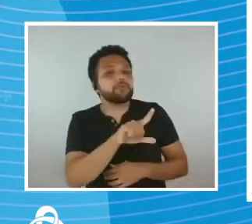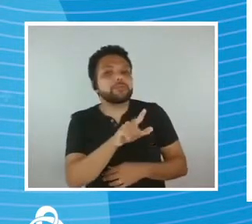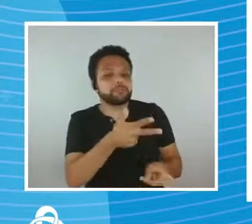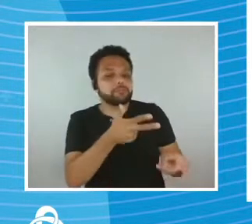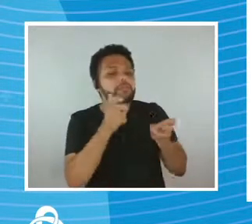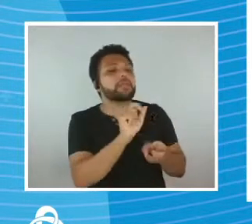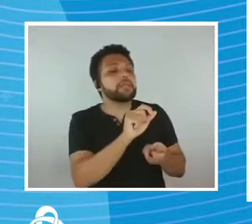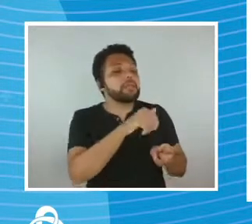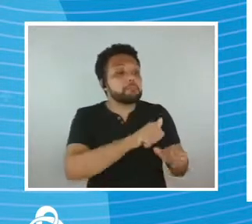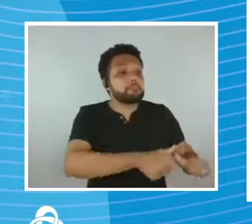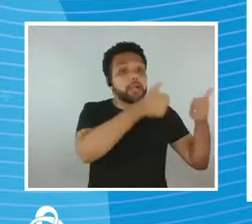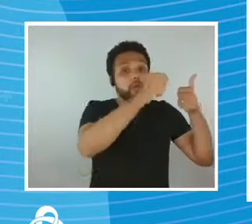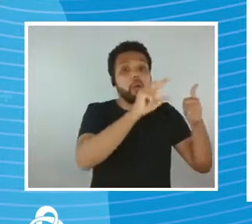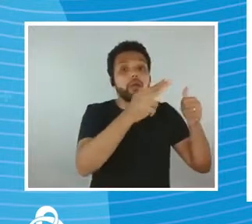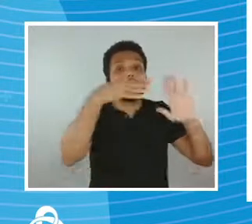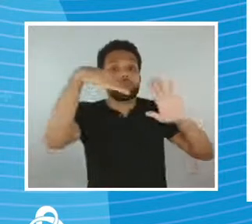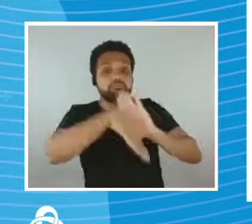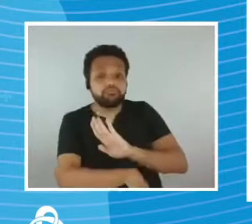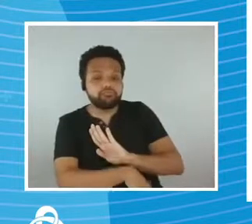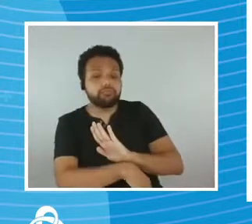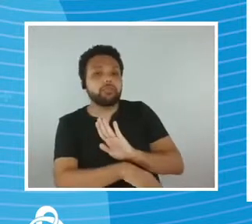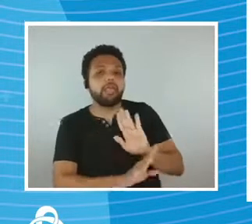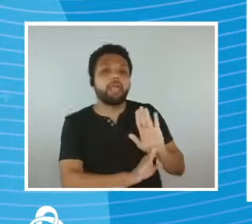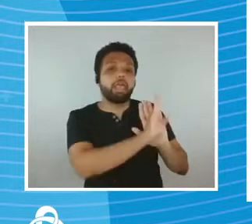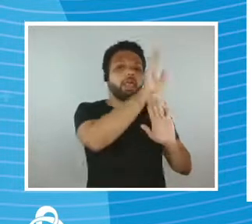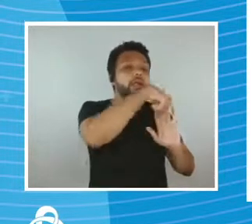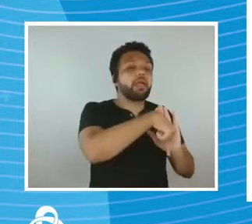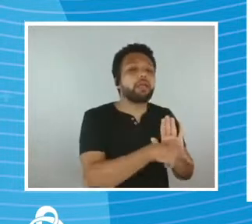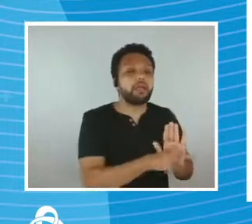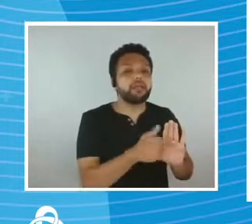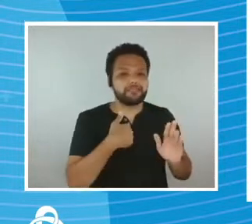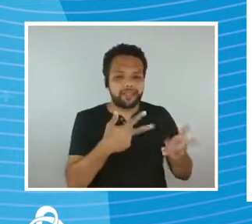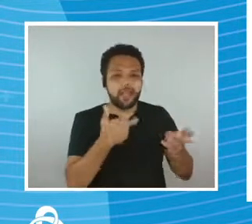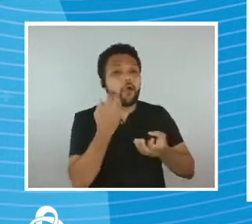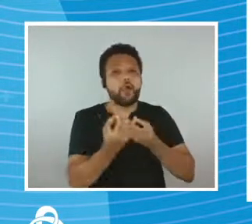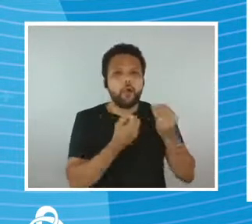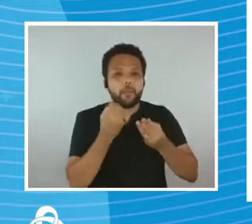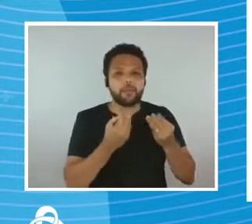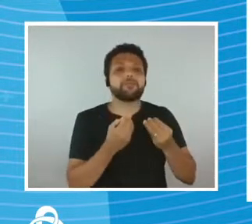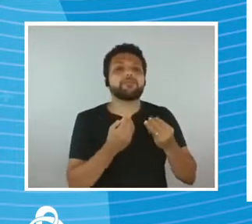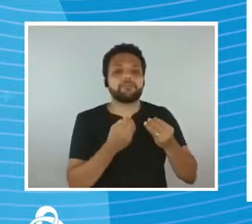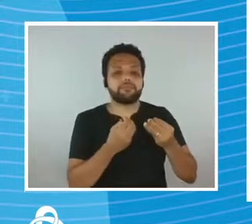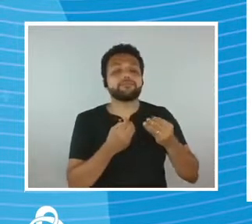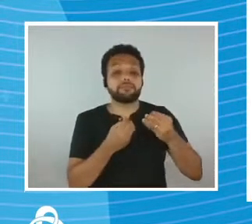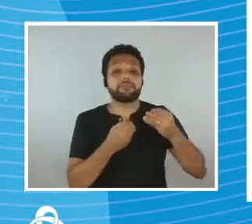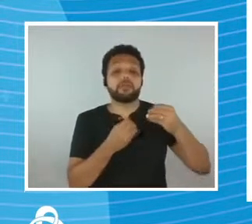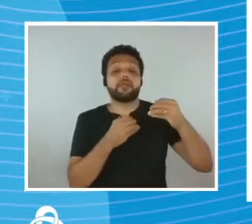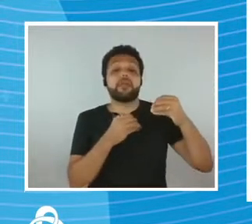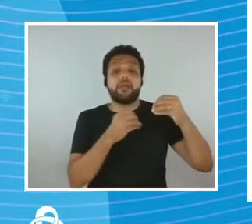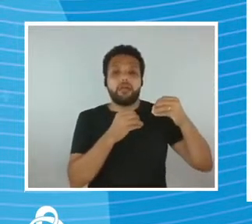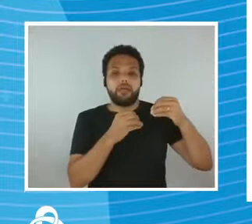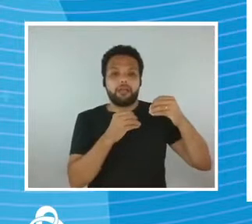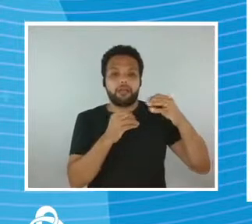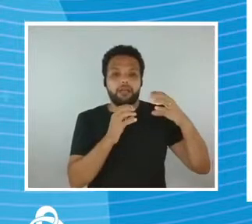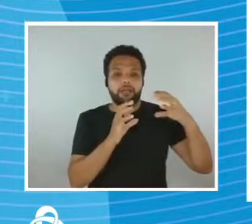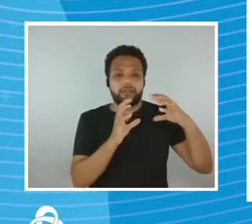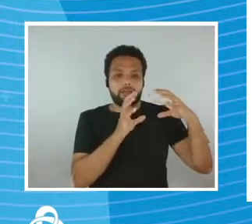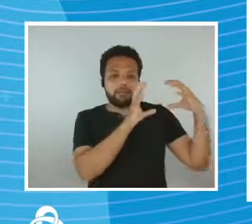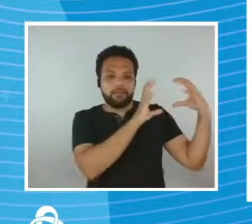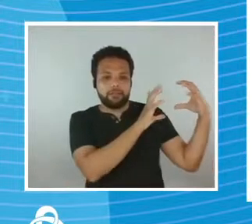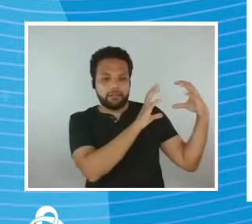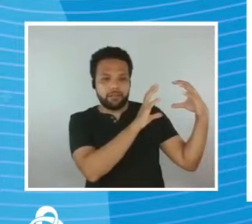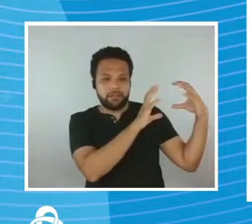desempenho. Essa reta horizontal, dividindo os pontinhos amarelos, que são os que acertam, dos pontinhos azuis, que são os que erram, essa reta horizontal quer dizer que